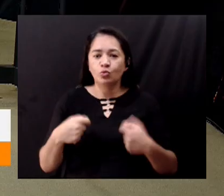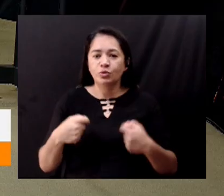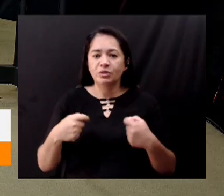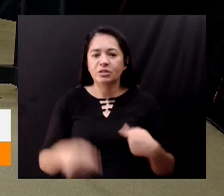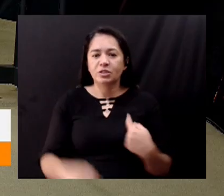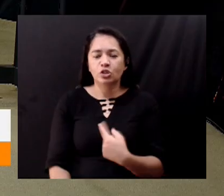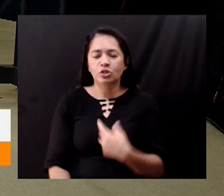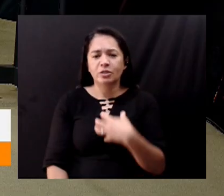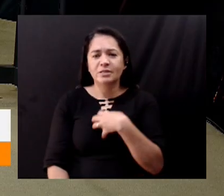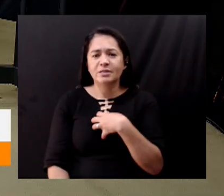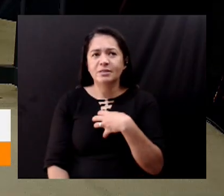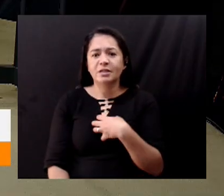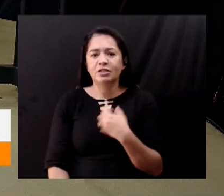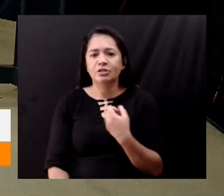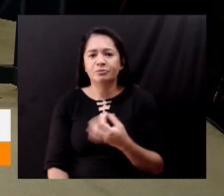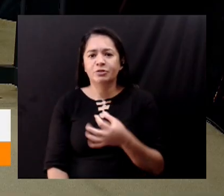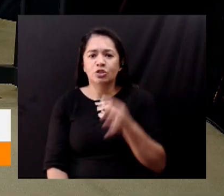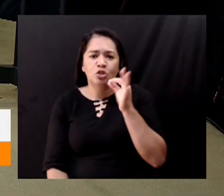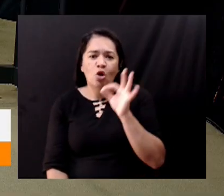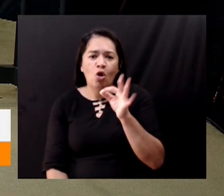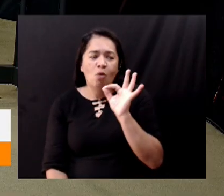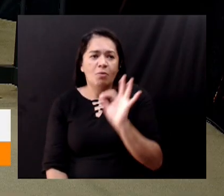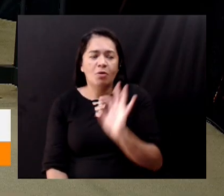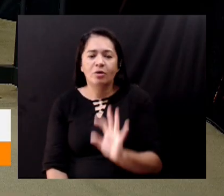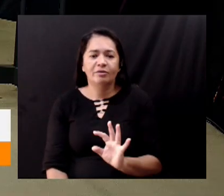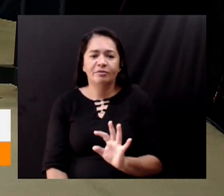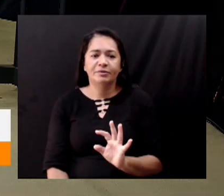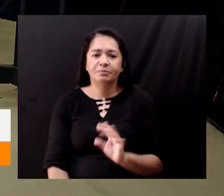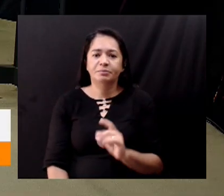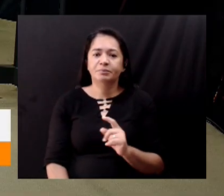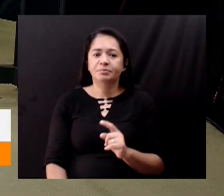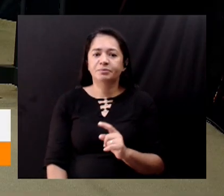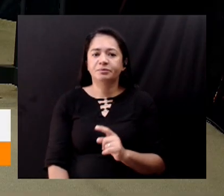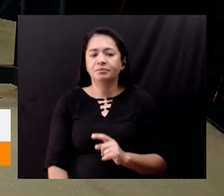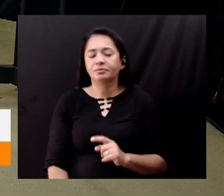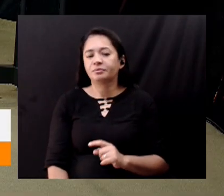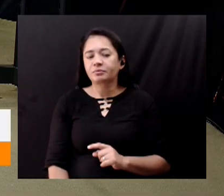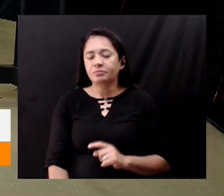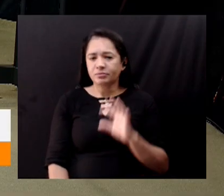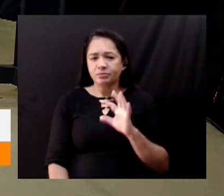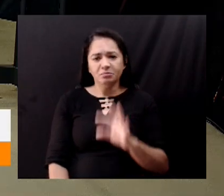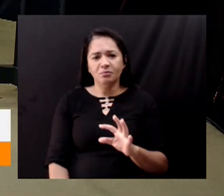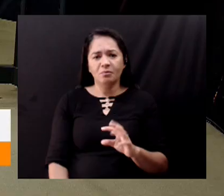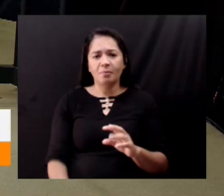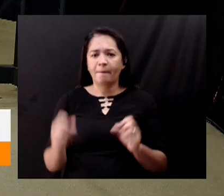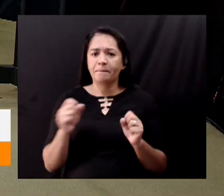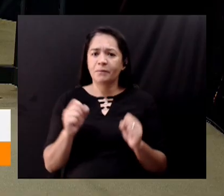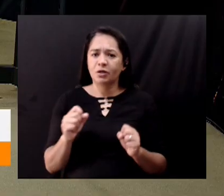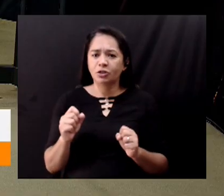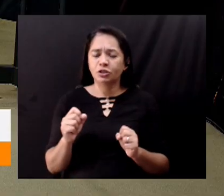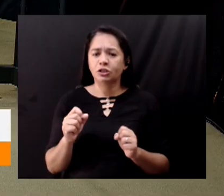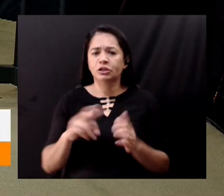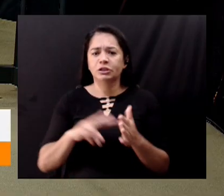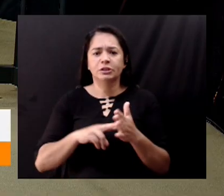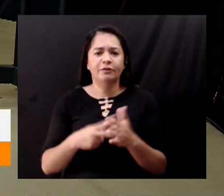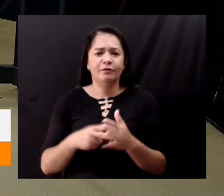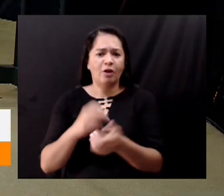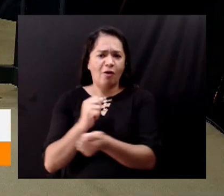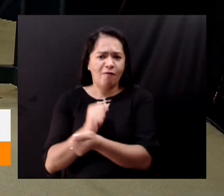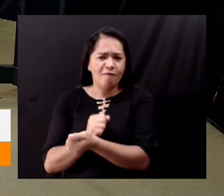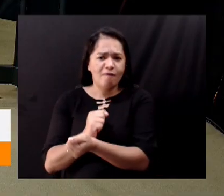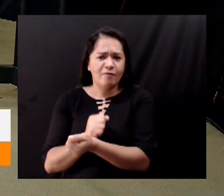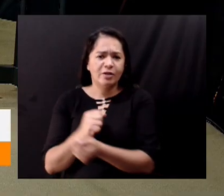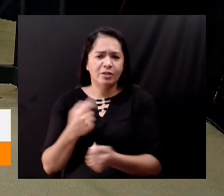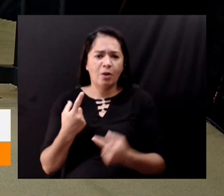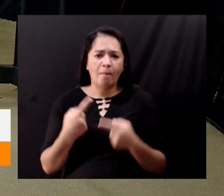um café, eu digo café porque tem a questão da cafeína e tal, isso pode ser considerado um vício ou o que que é? Por que a gente tem essa sensação de